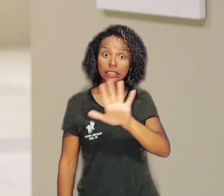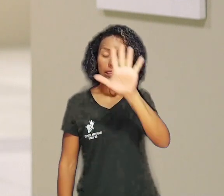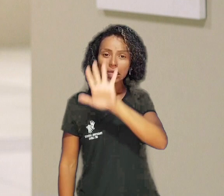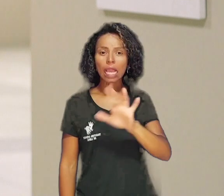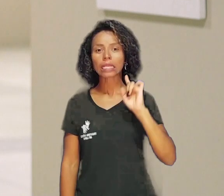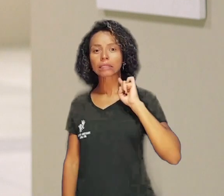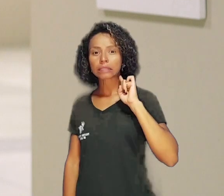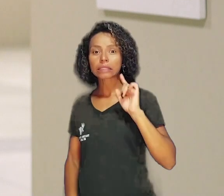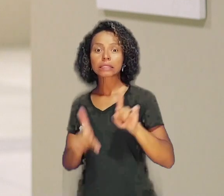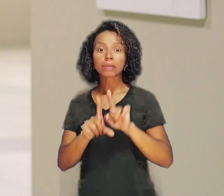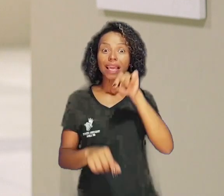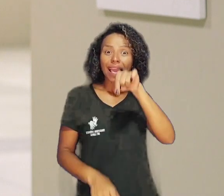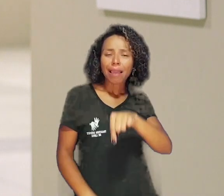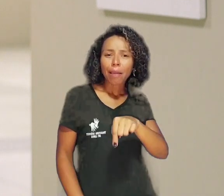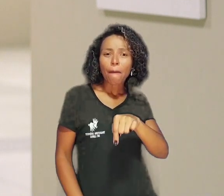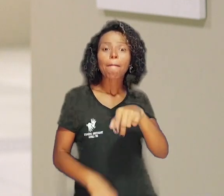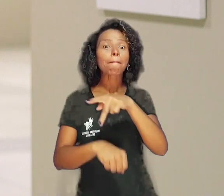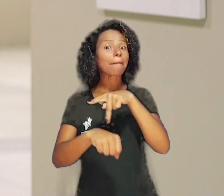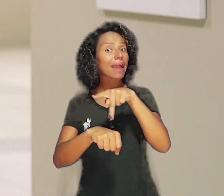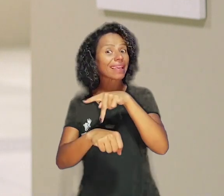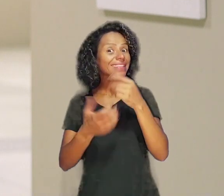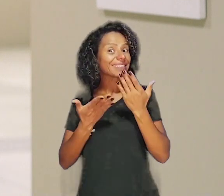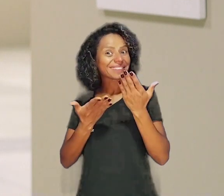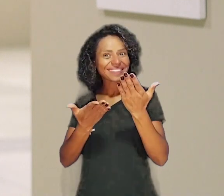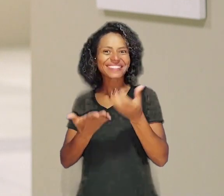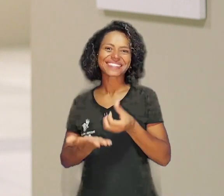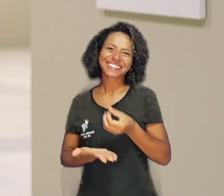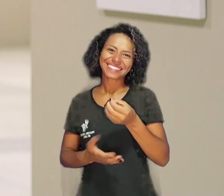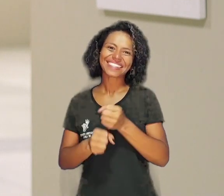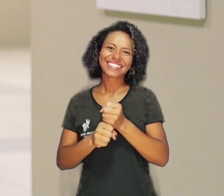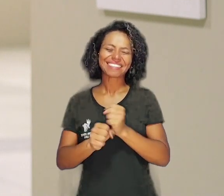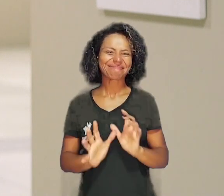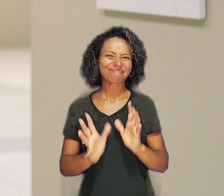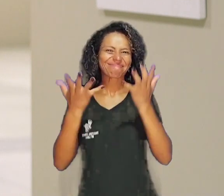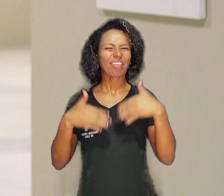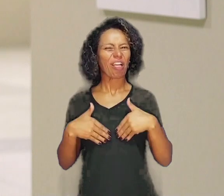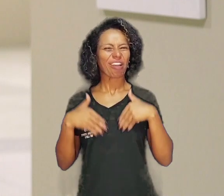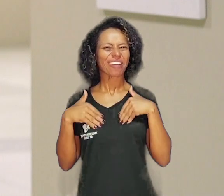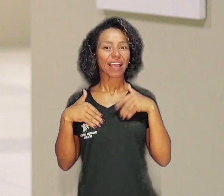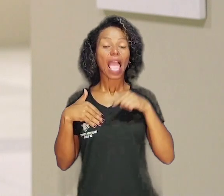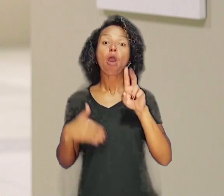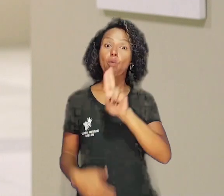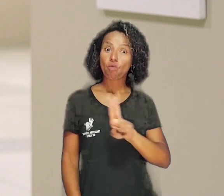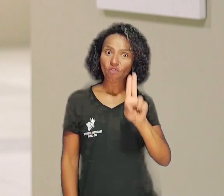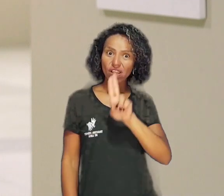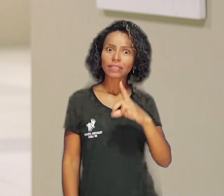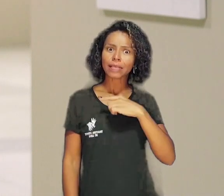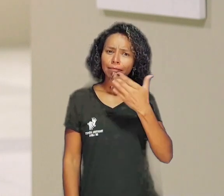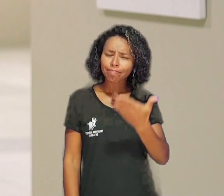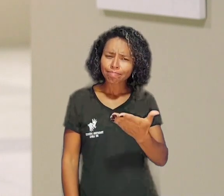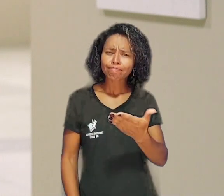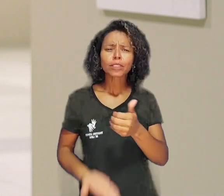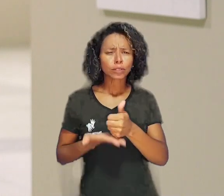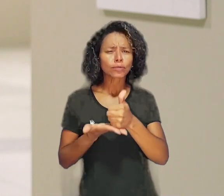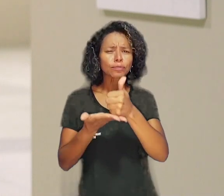país. Então, os 60 anos da UFJF precisa ser comemorado e é motivo de muito orgulho. É uma universidade